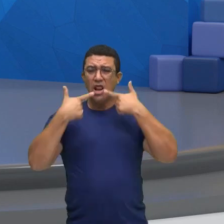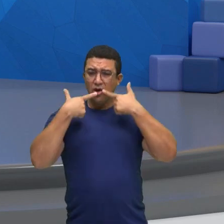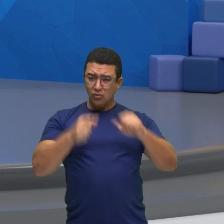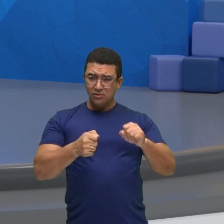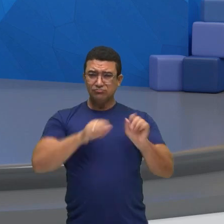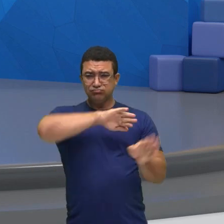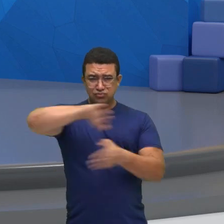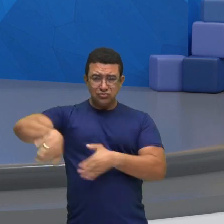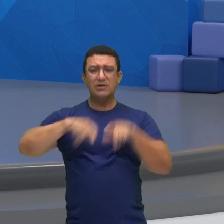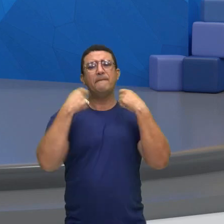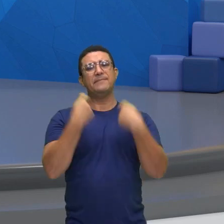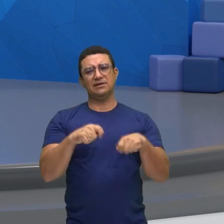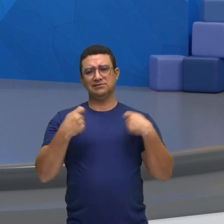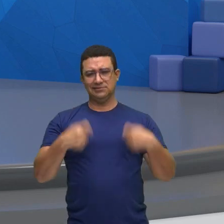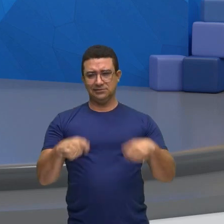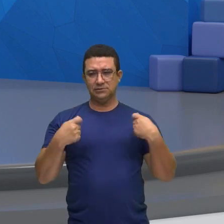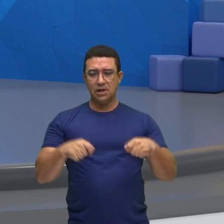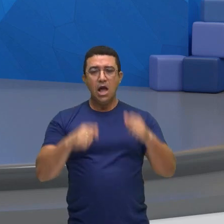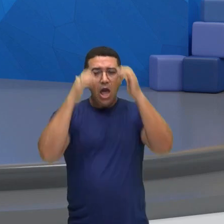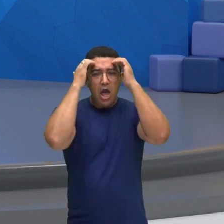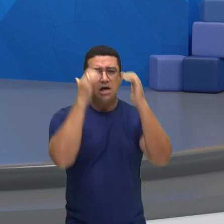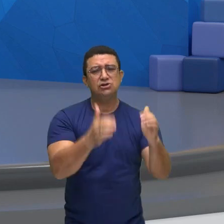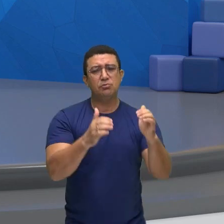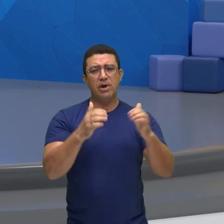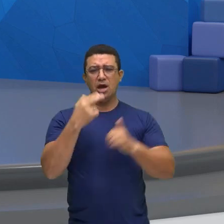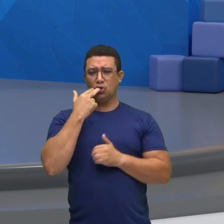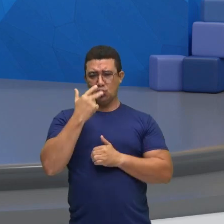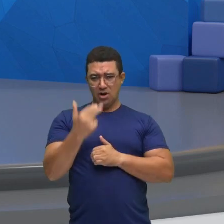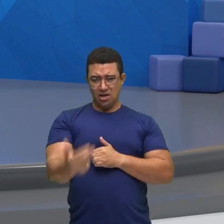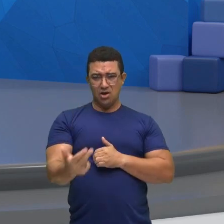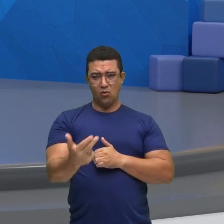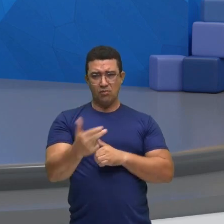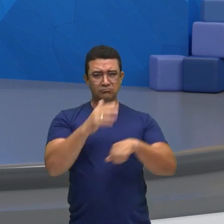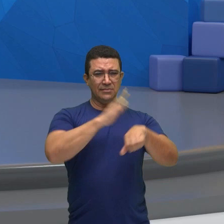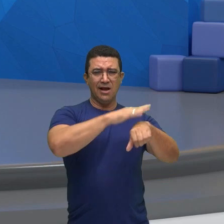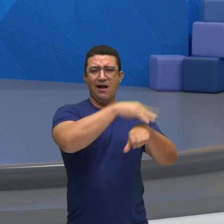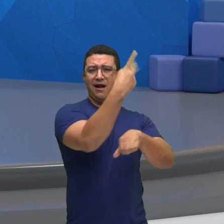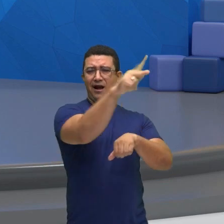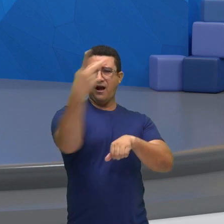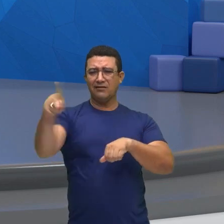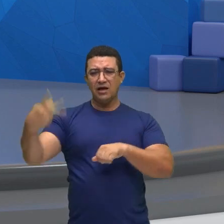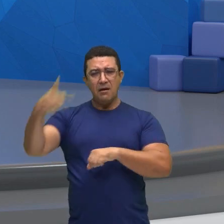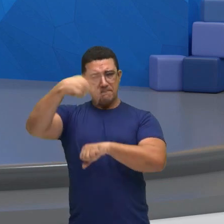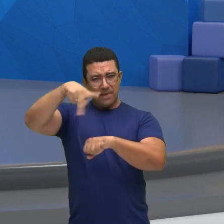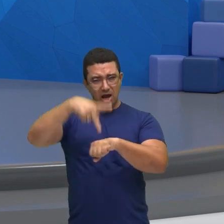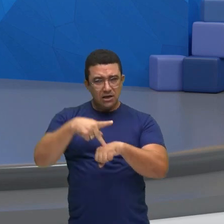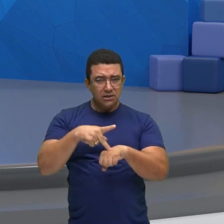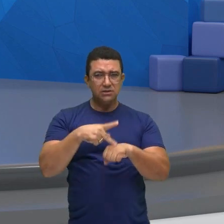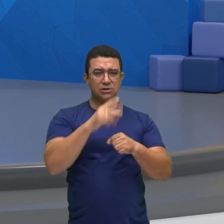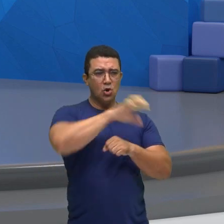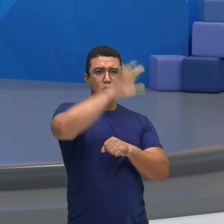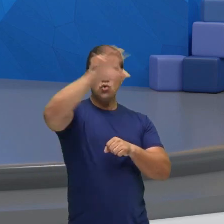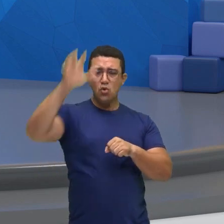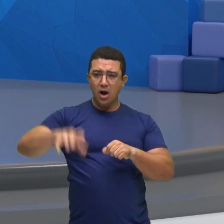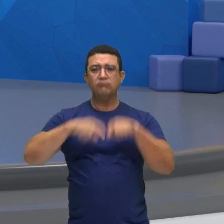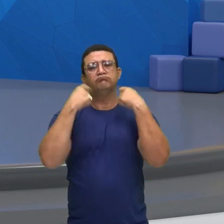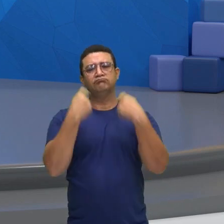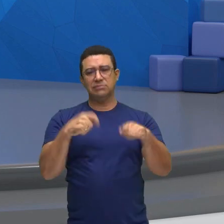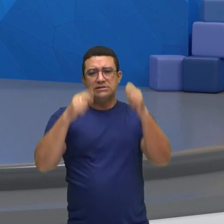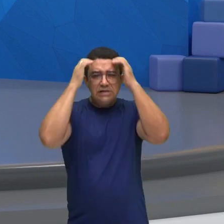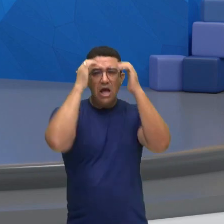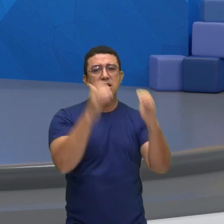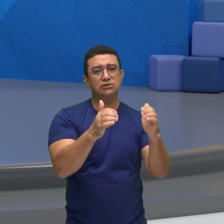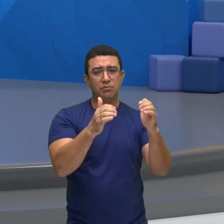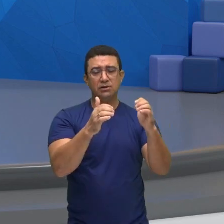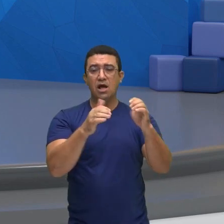o contexto do falante, a comunicação ela sempre será mais importante no sentido de se fazer entender, às vezes a gente se comunica